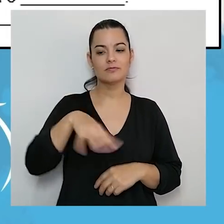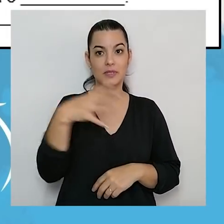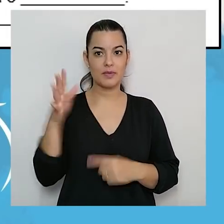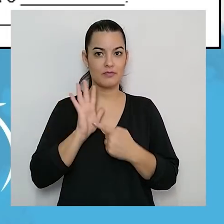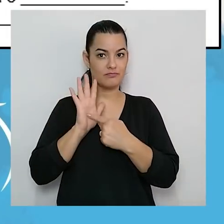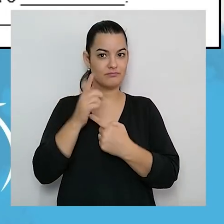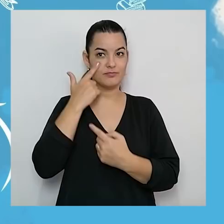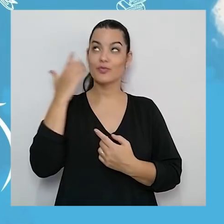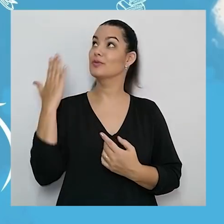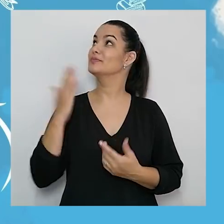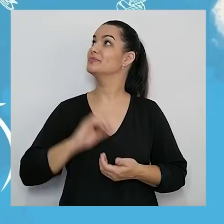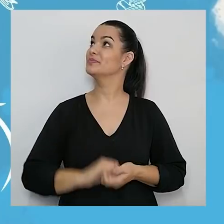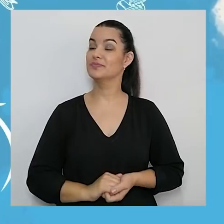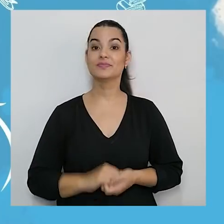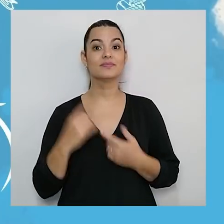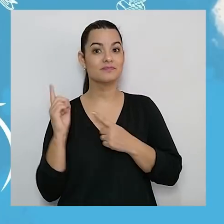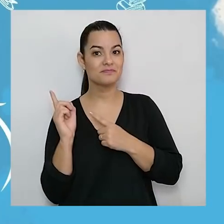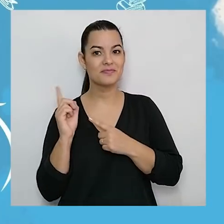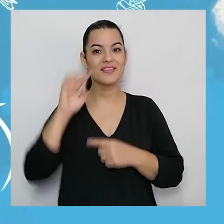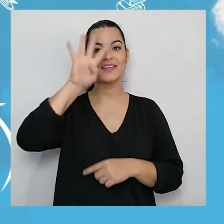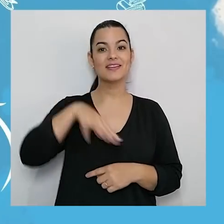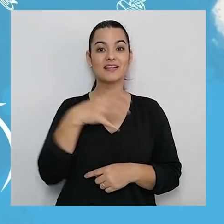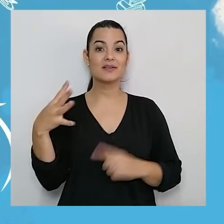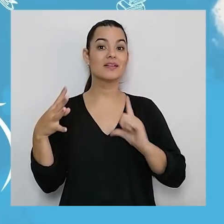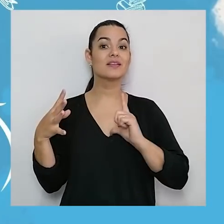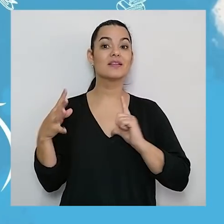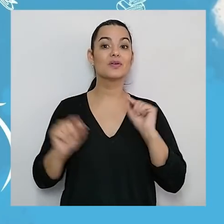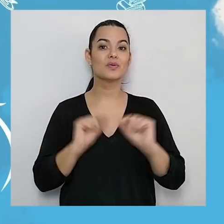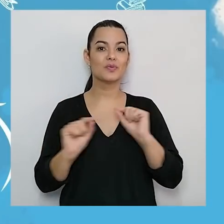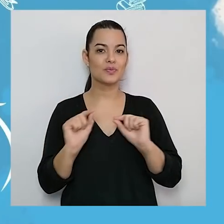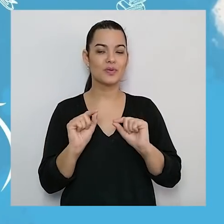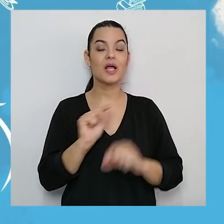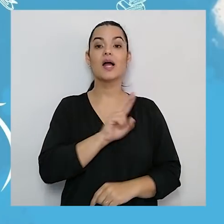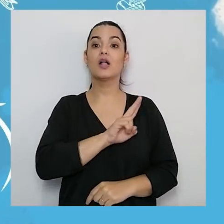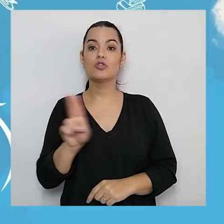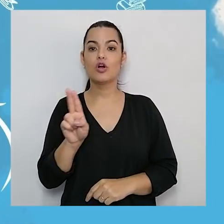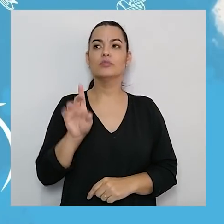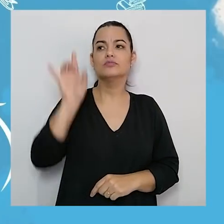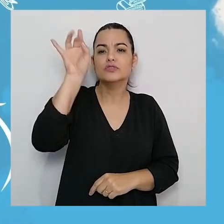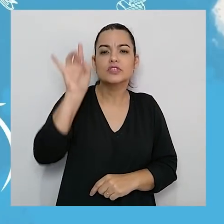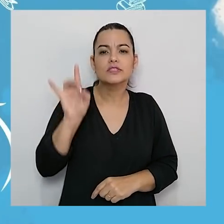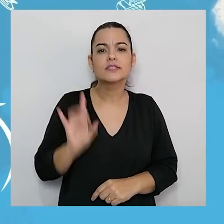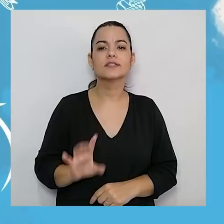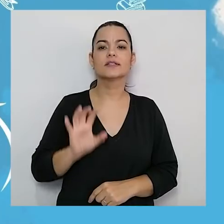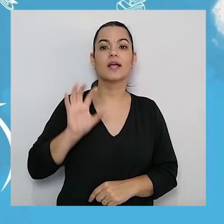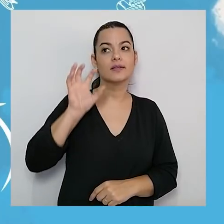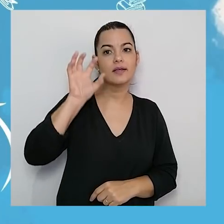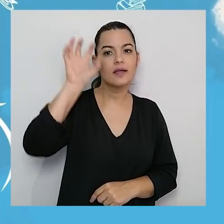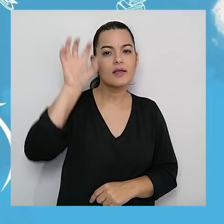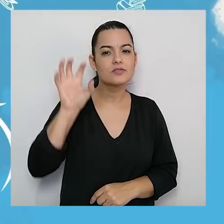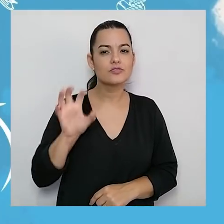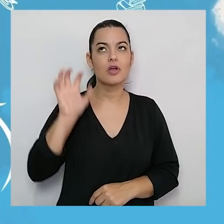eu vou te mostrar. Então, na tabela, você tem o nome de todas as regiões do